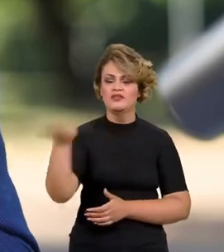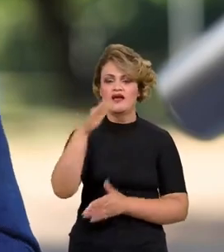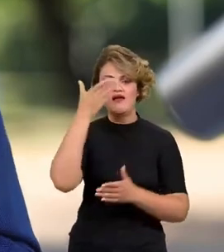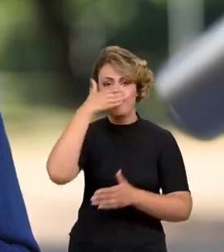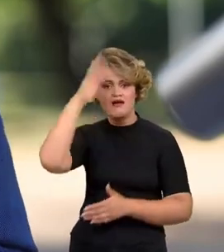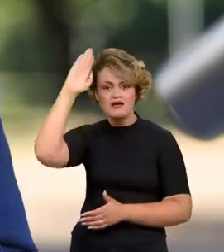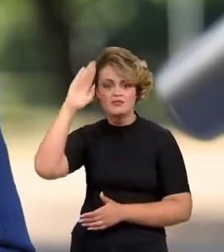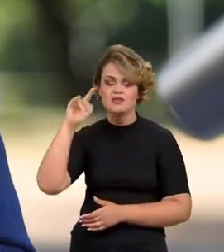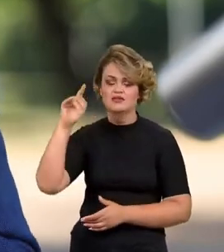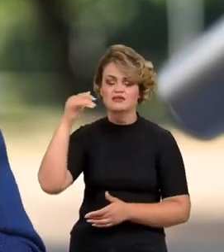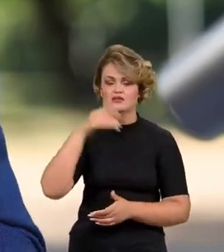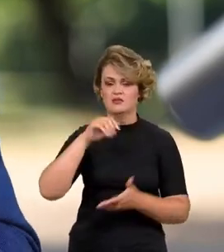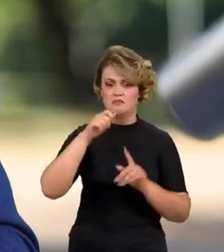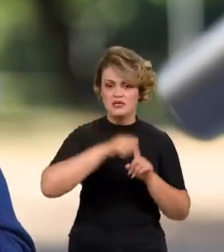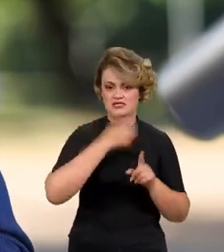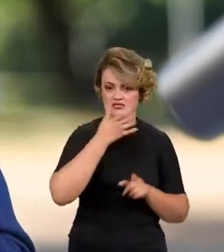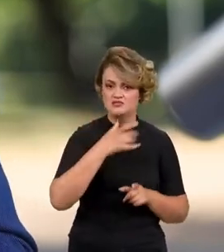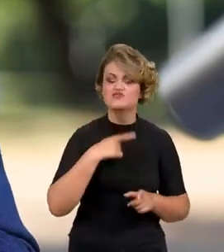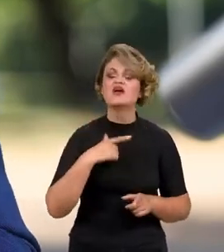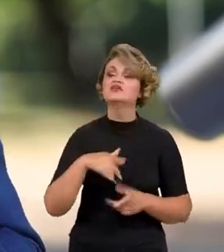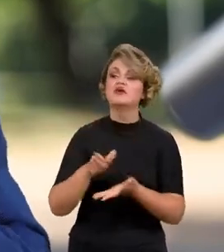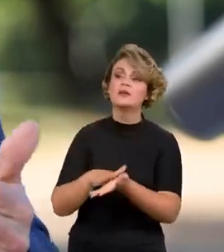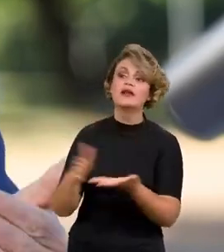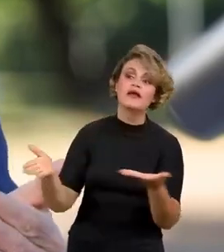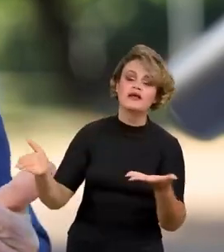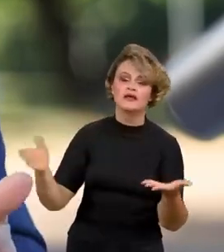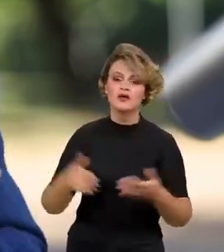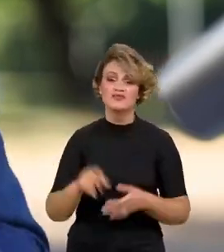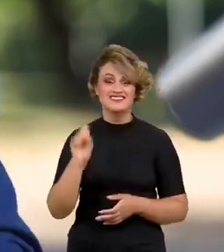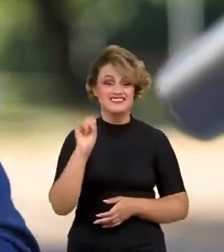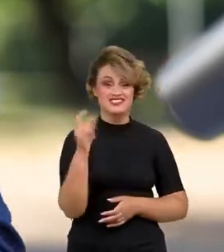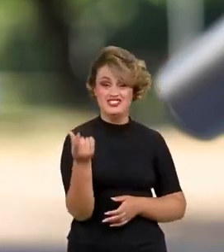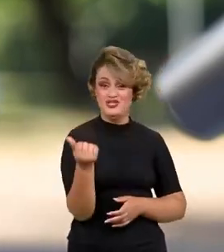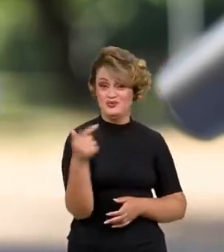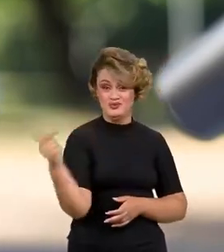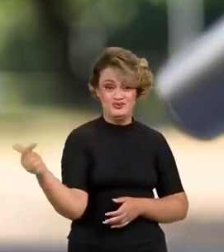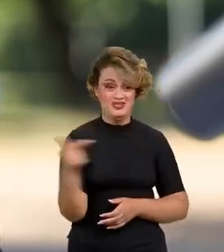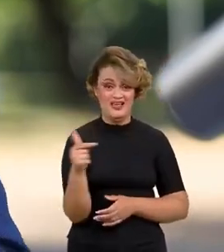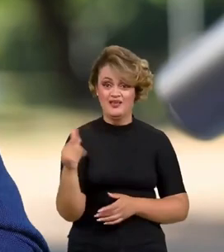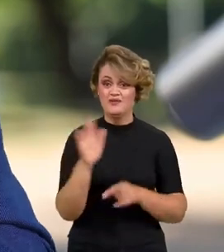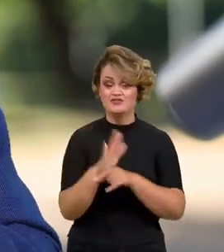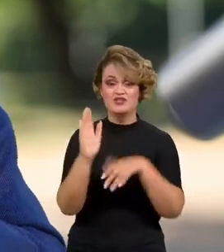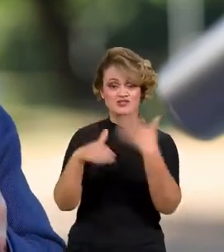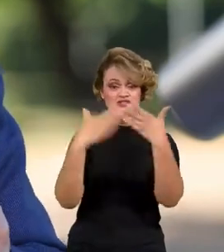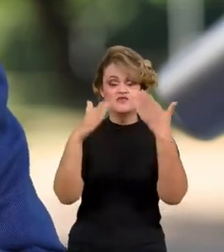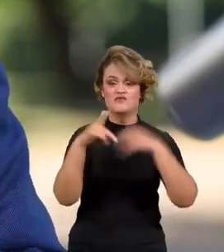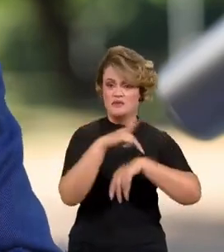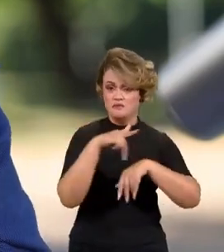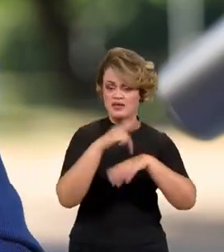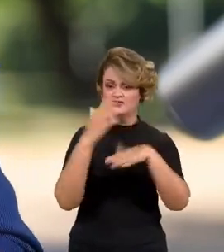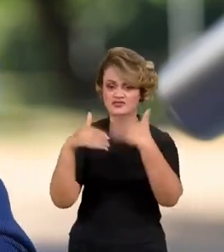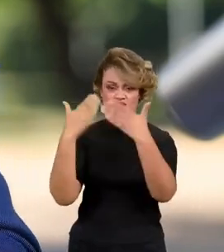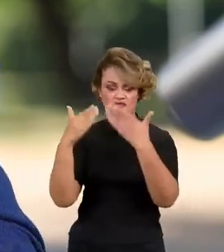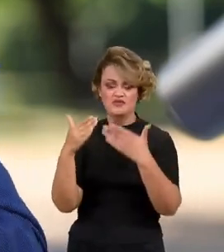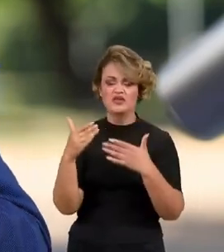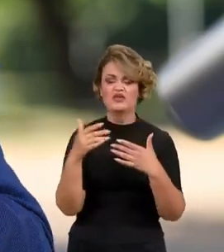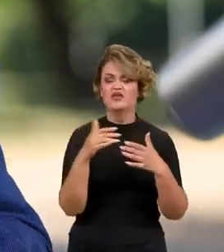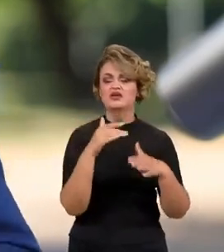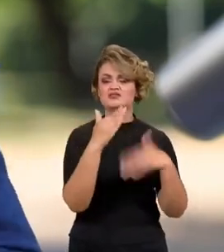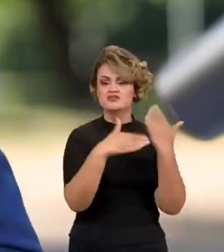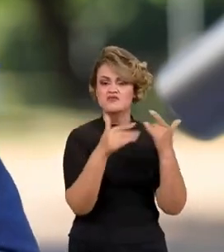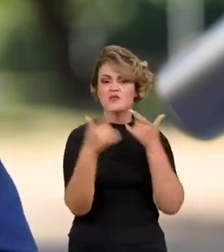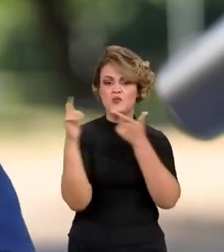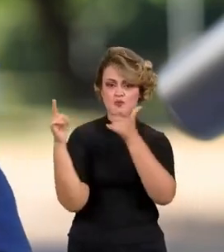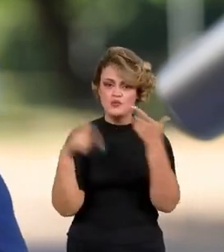a gente vai cobrar porque se não tiver dinheiro para desenvolver os países em desenvolvimento para desenvolver os países que têm